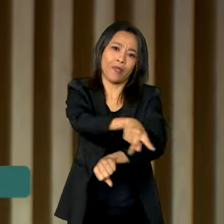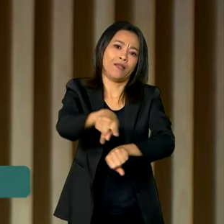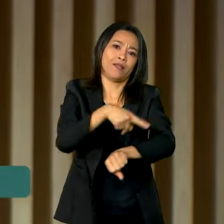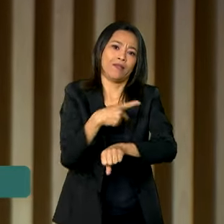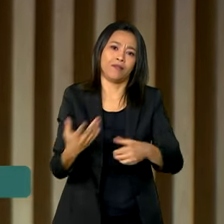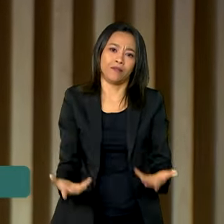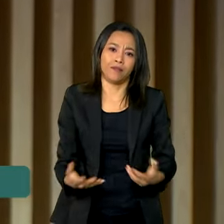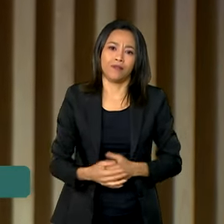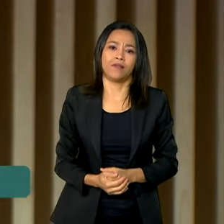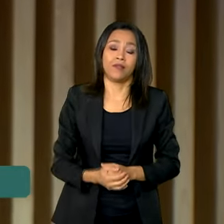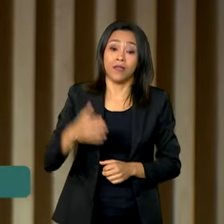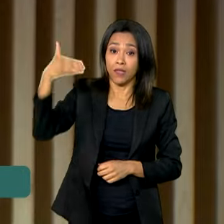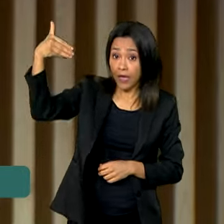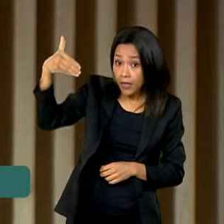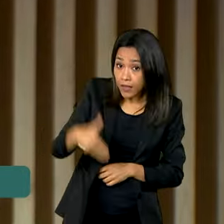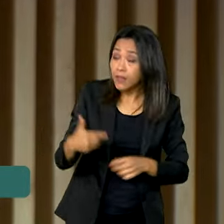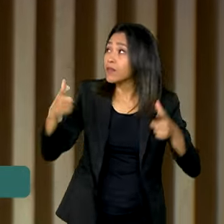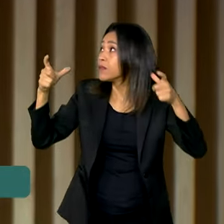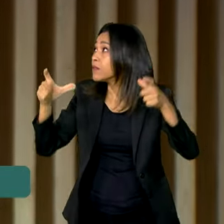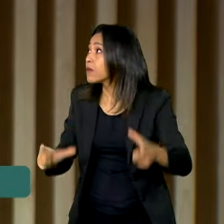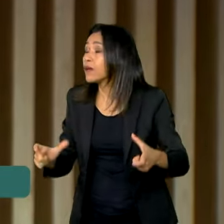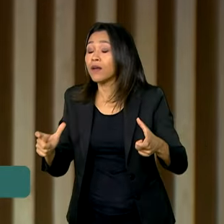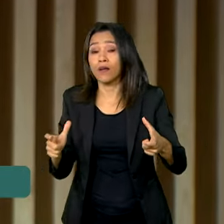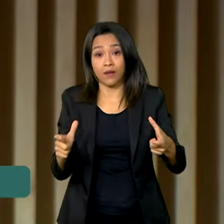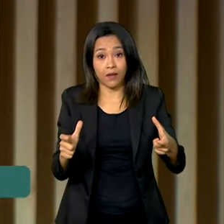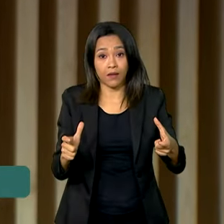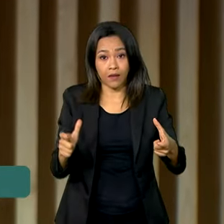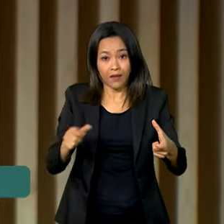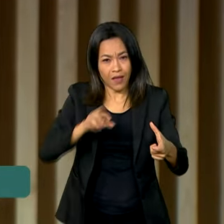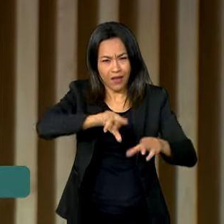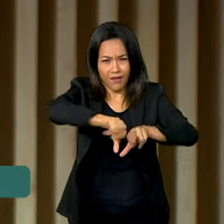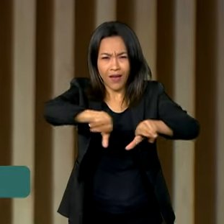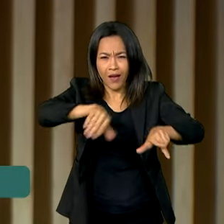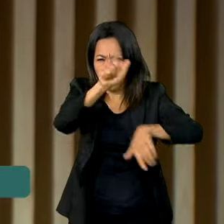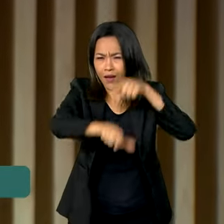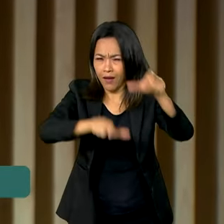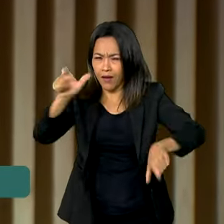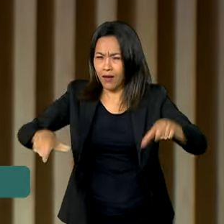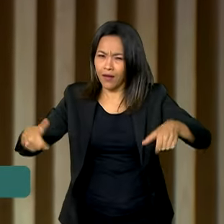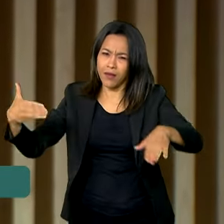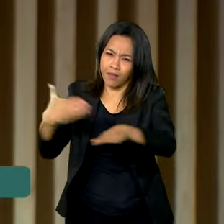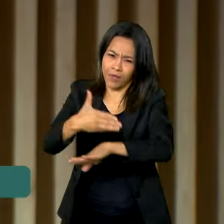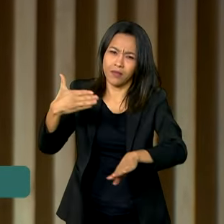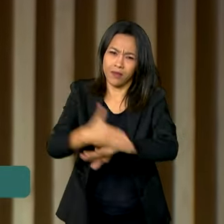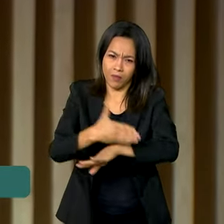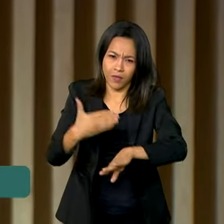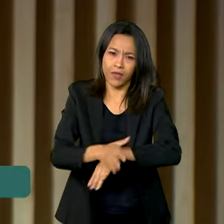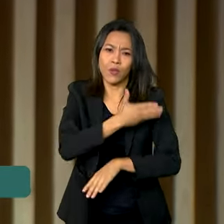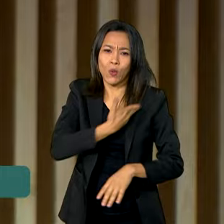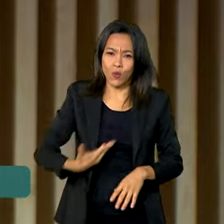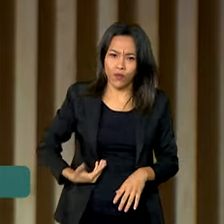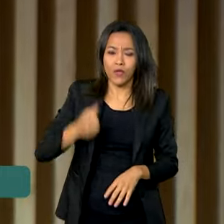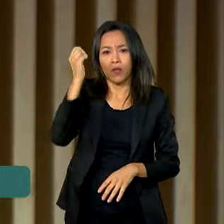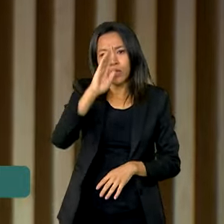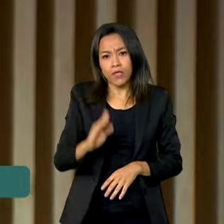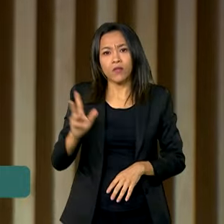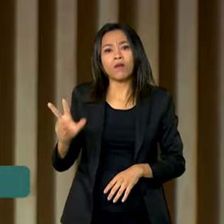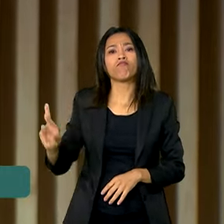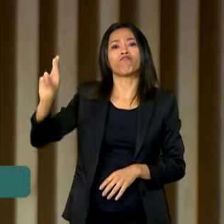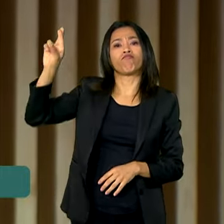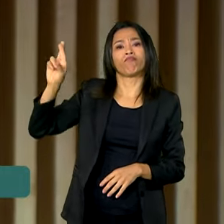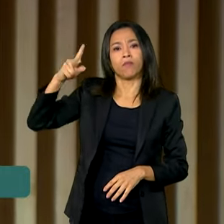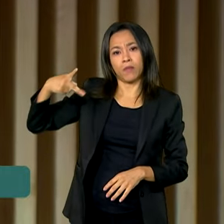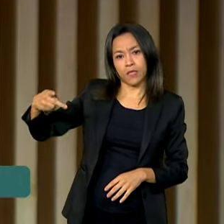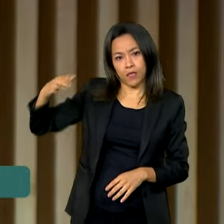nesse momento, nós, as várias mãos, as mãos do governo brasileiro, liderado pelo presidente Lula,